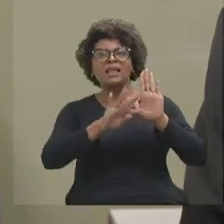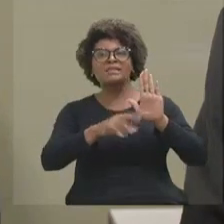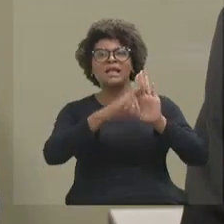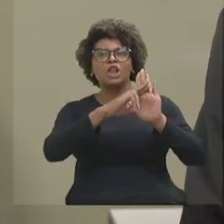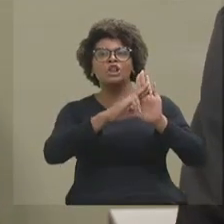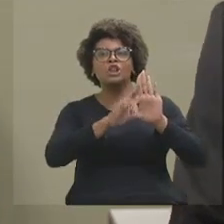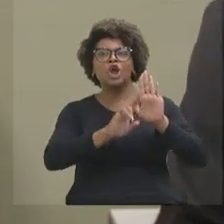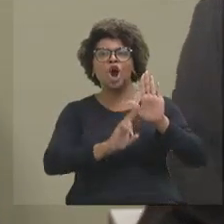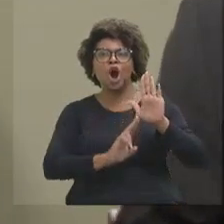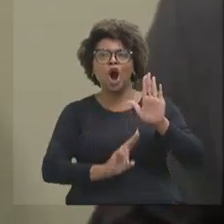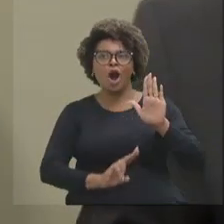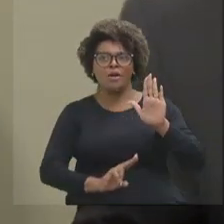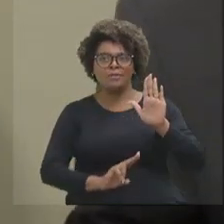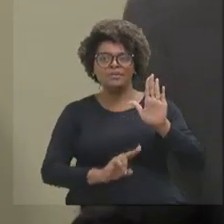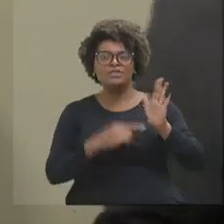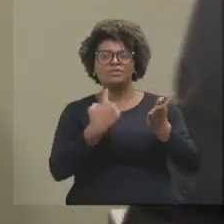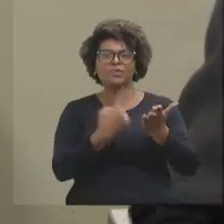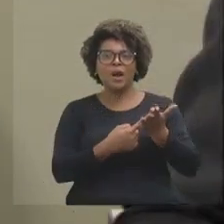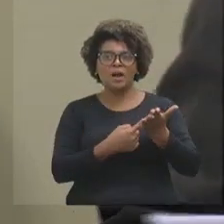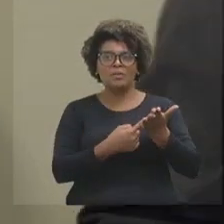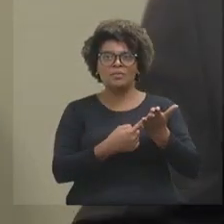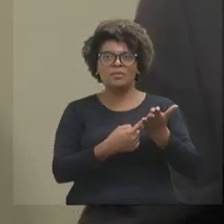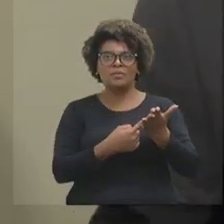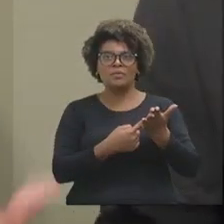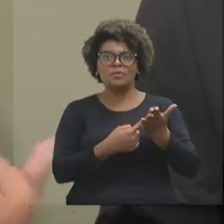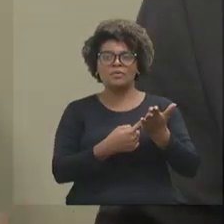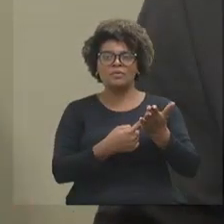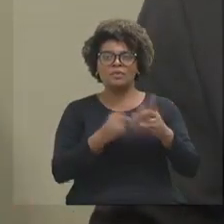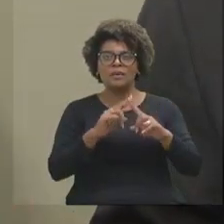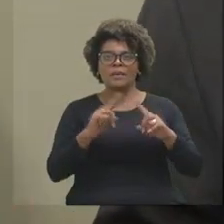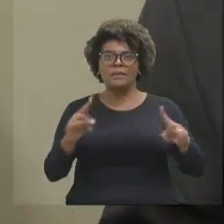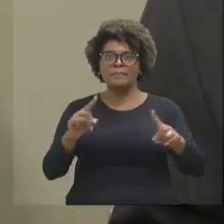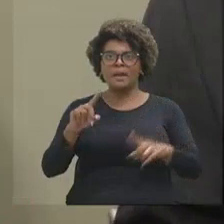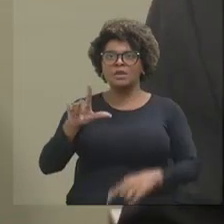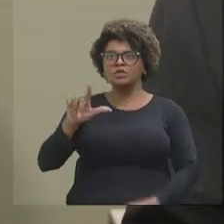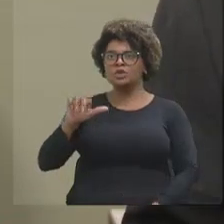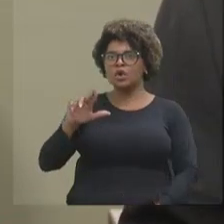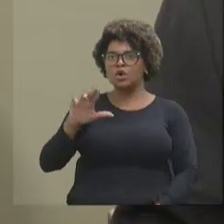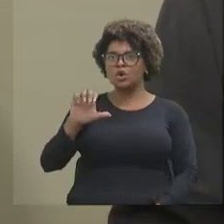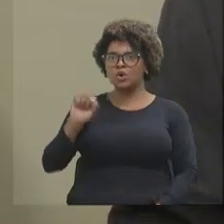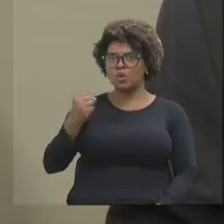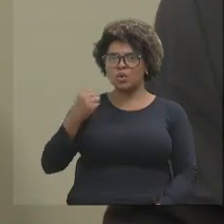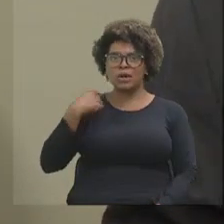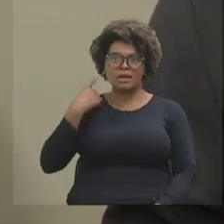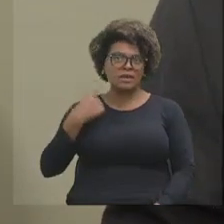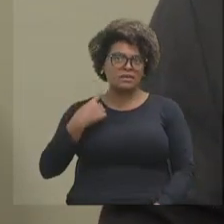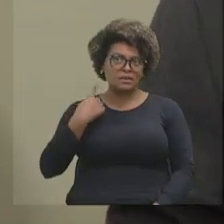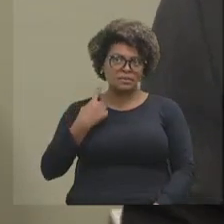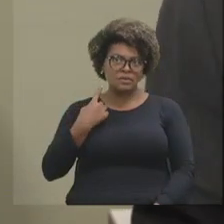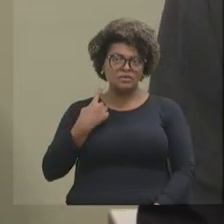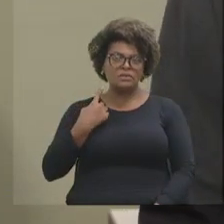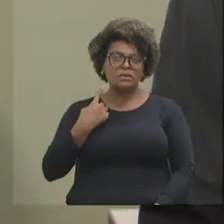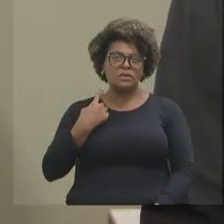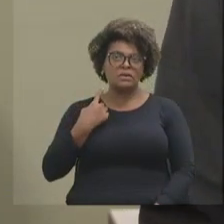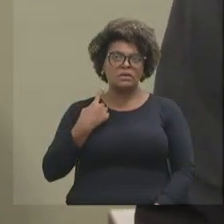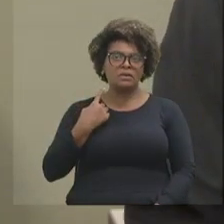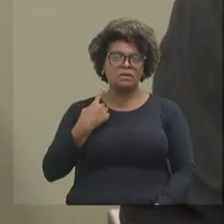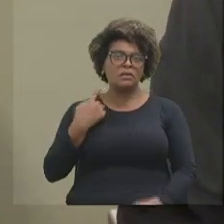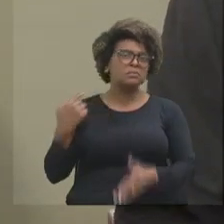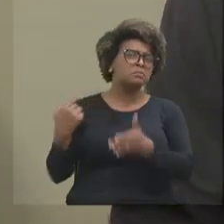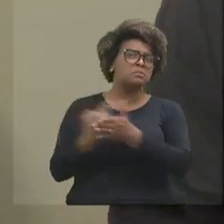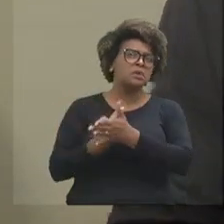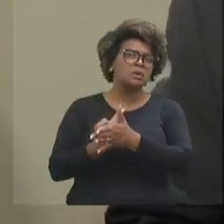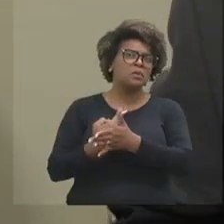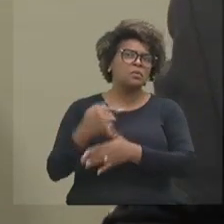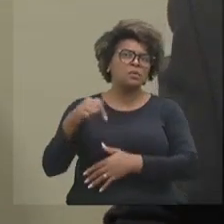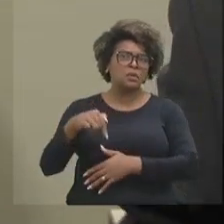dentro do acordo mas aí o deputado Lucas lasmar ele me questionou